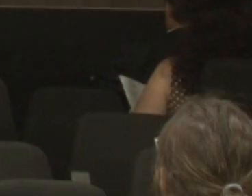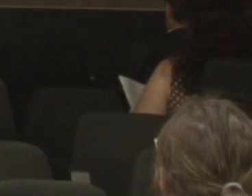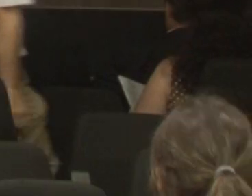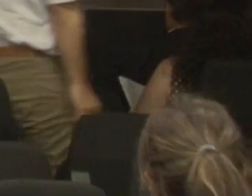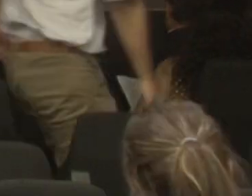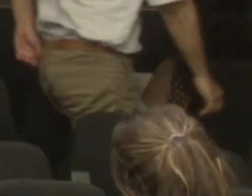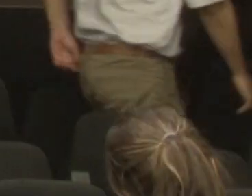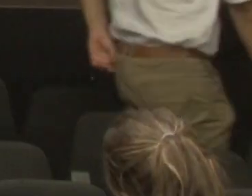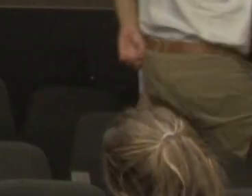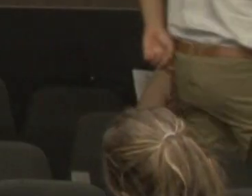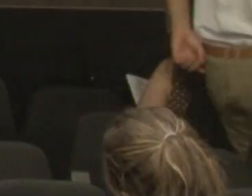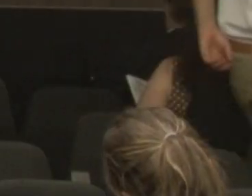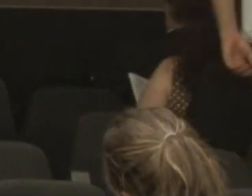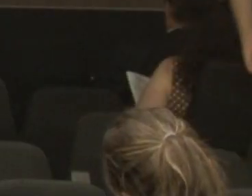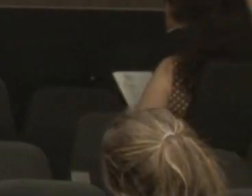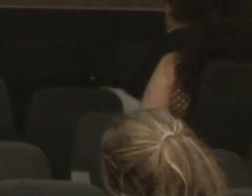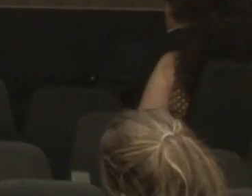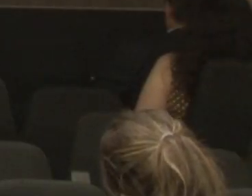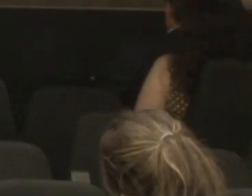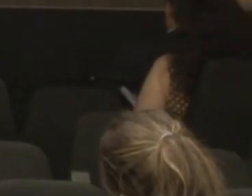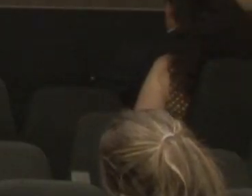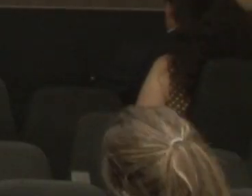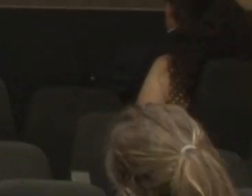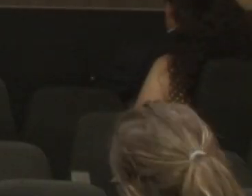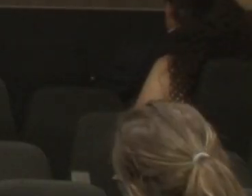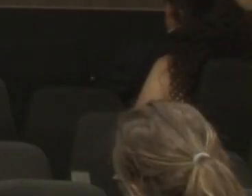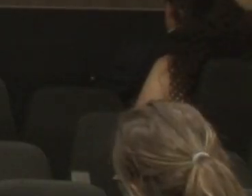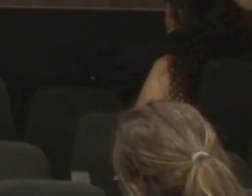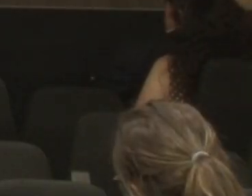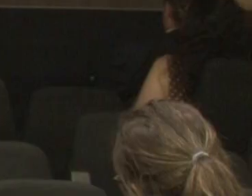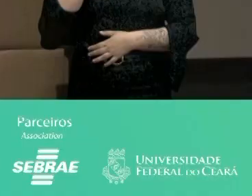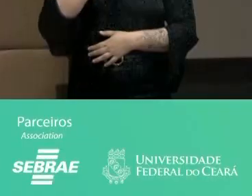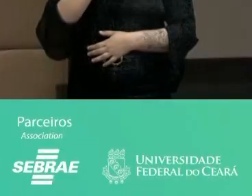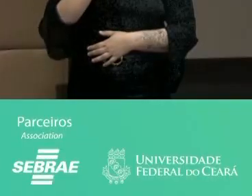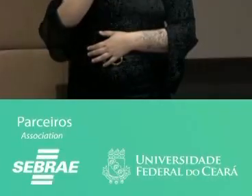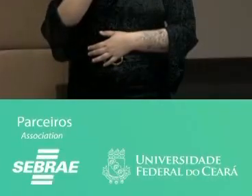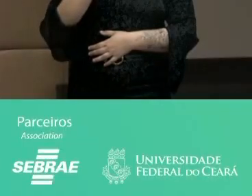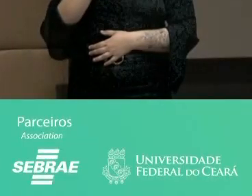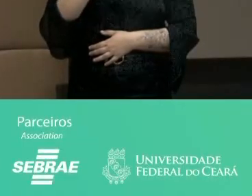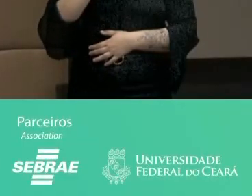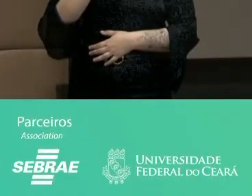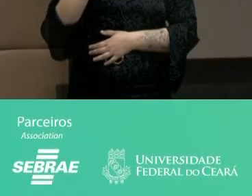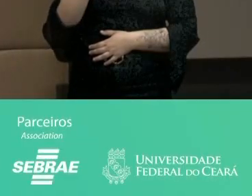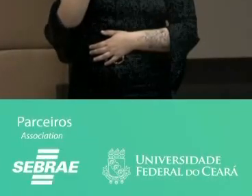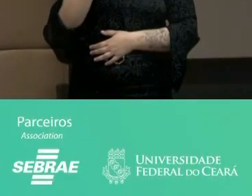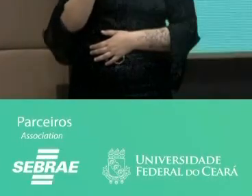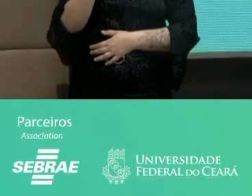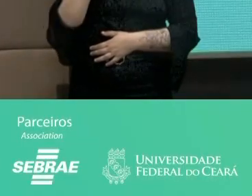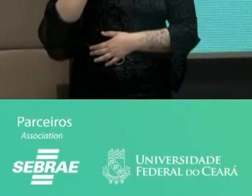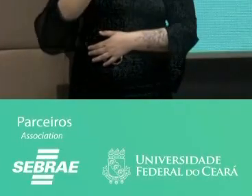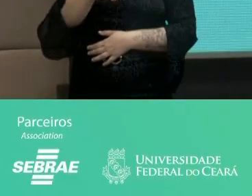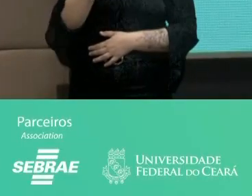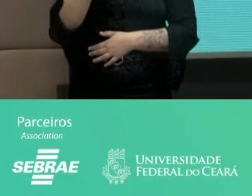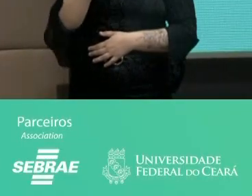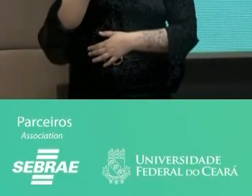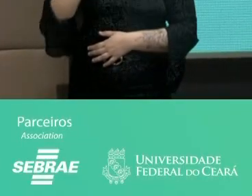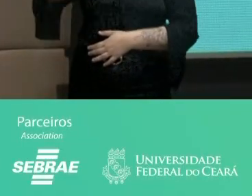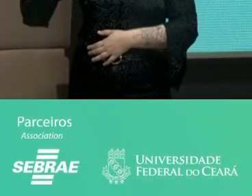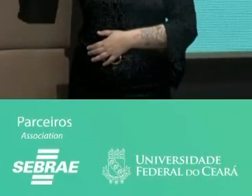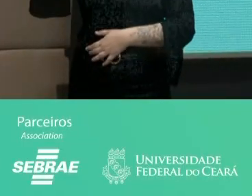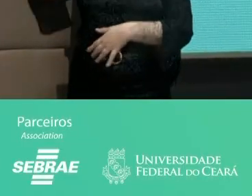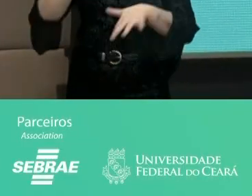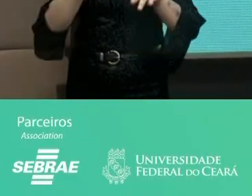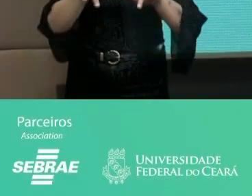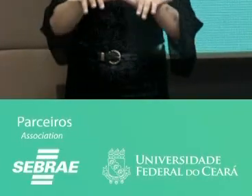Nossa palestrante se chama, é a doutora Sanita Setpal. Ela é diretora de escritório de tecnologias